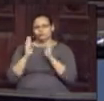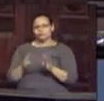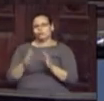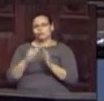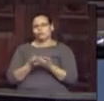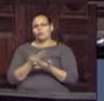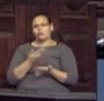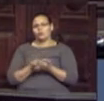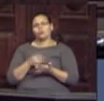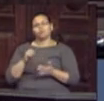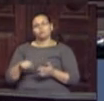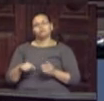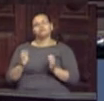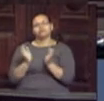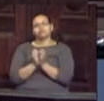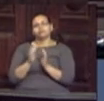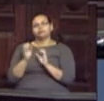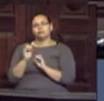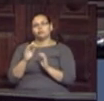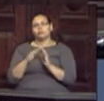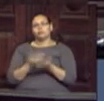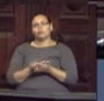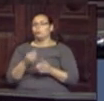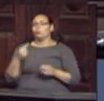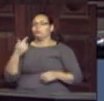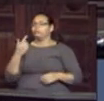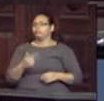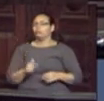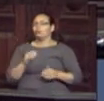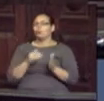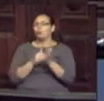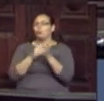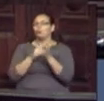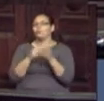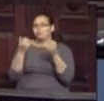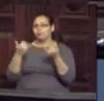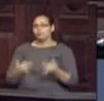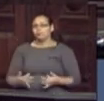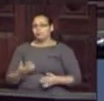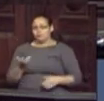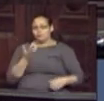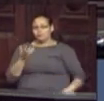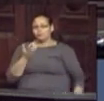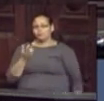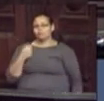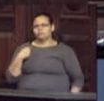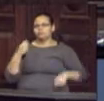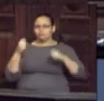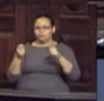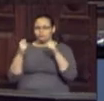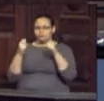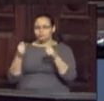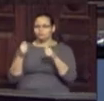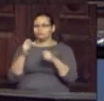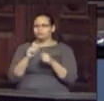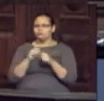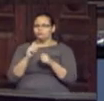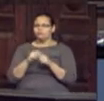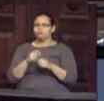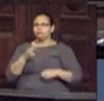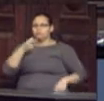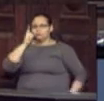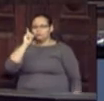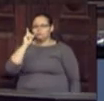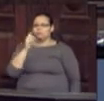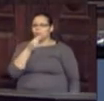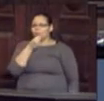e das comunidades escolares. E por último, senhor presidente, queria também me manifestar de novo, que eu fiz ontem do